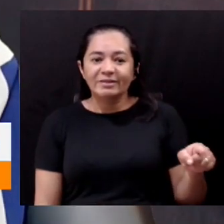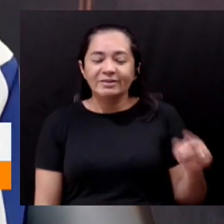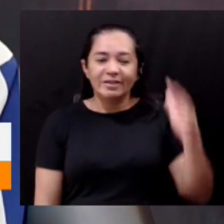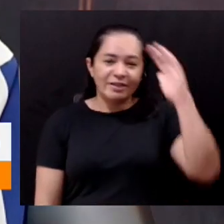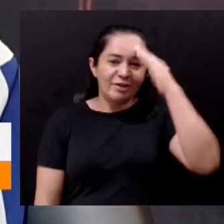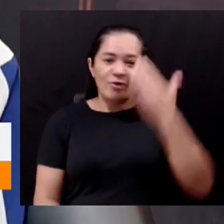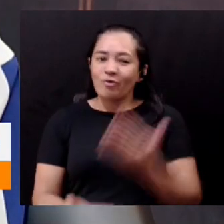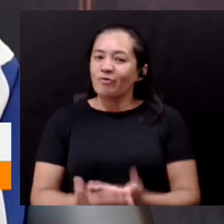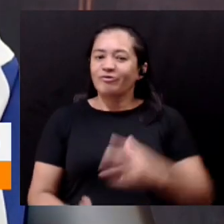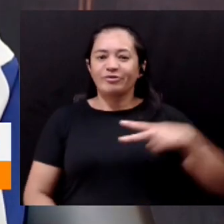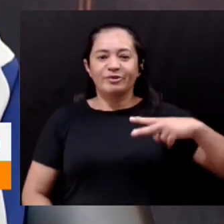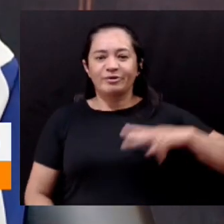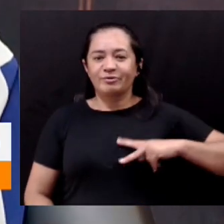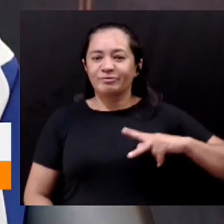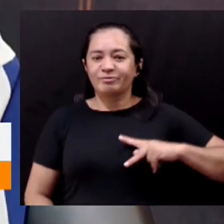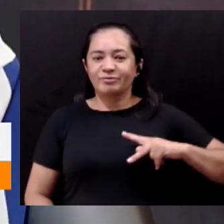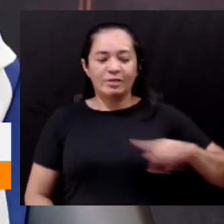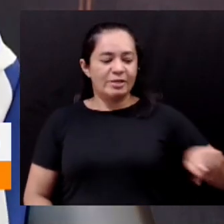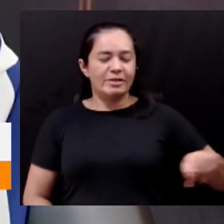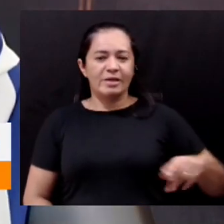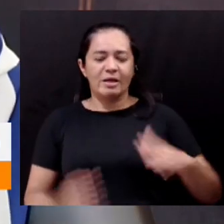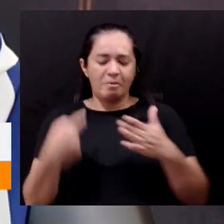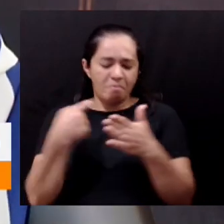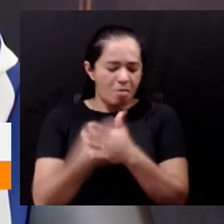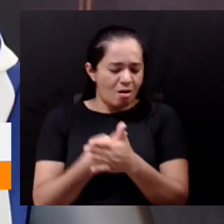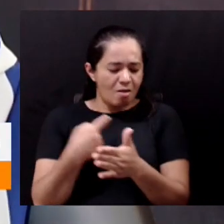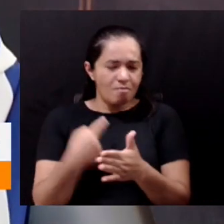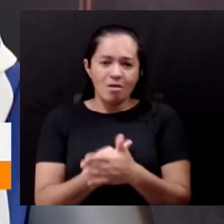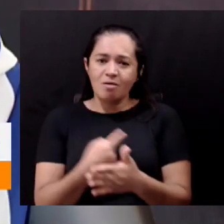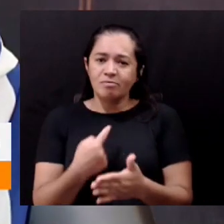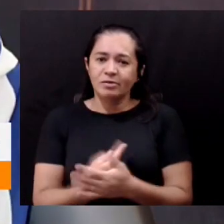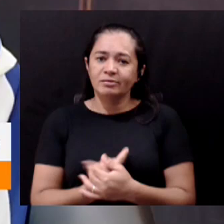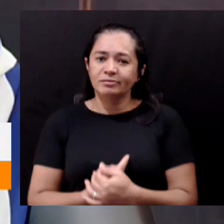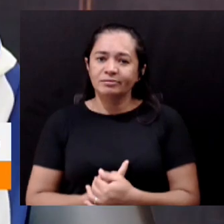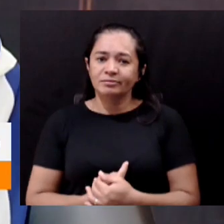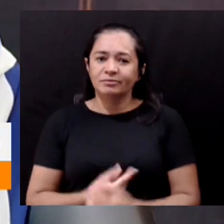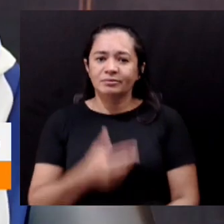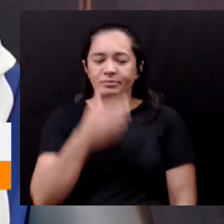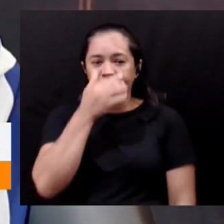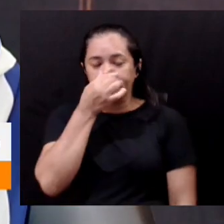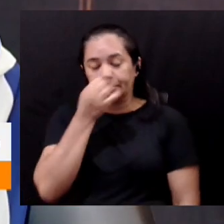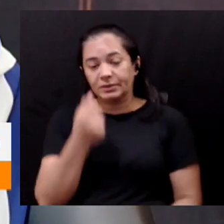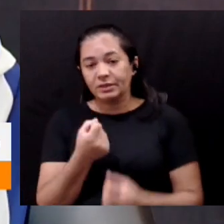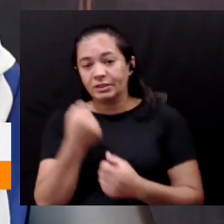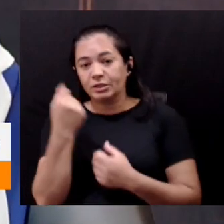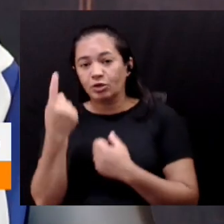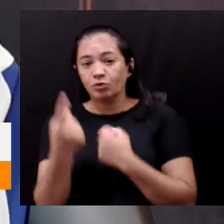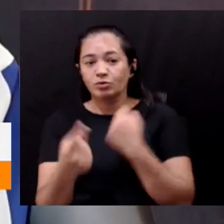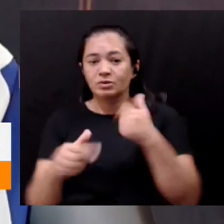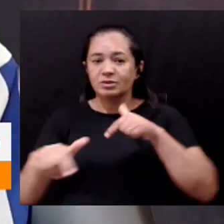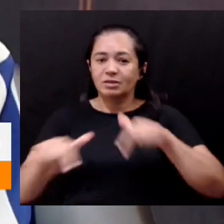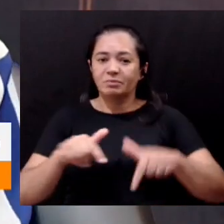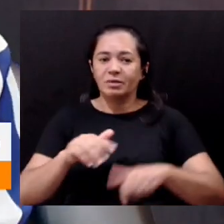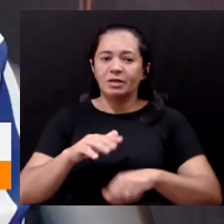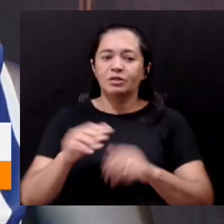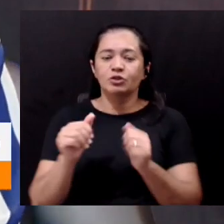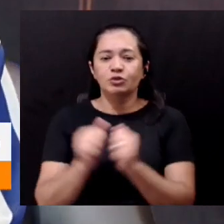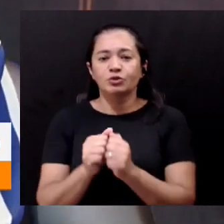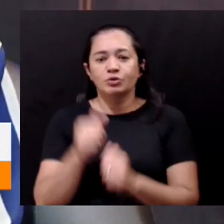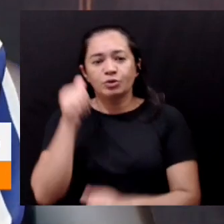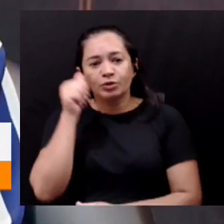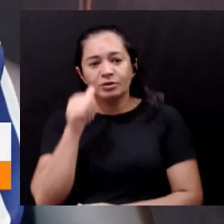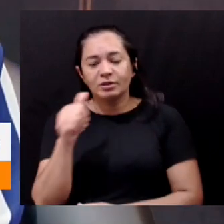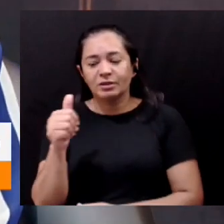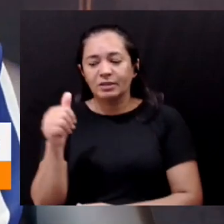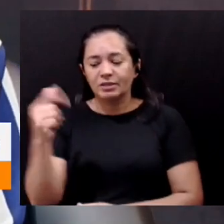sempre se questiona, né, então assim, e eu em alguns trabalhos, né, que eu faço com mulheres, em algumas situações, as mulheres chegam e: